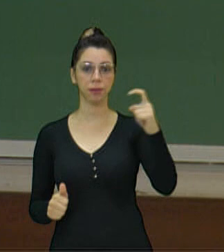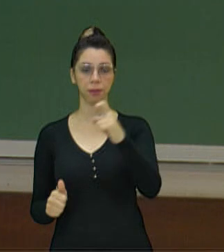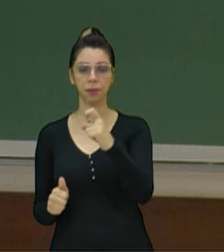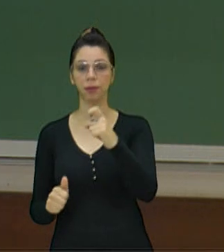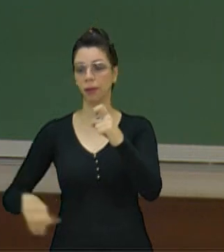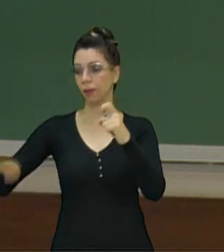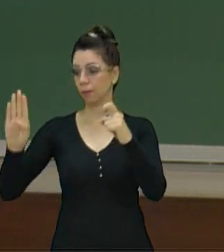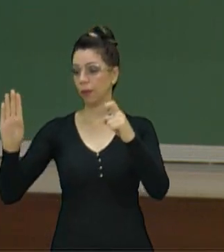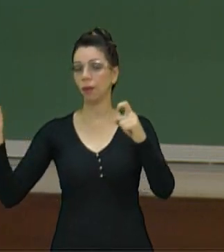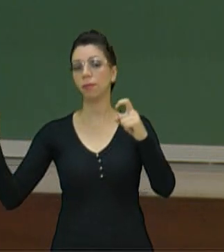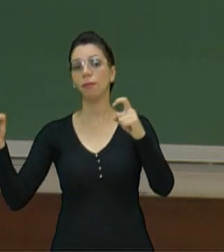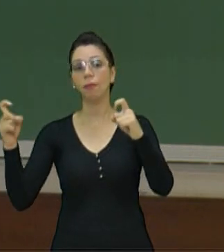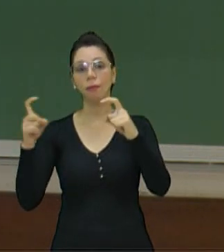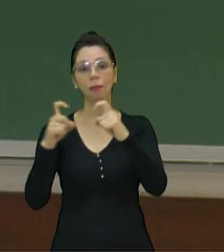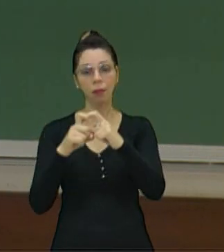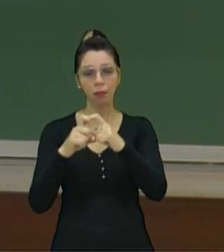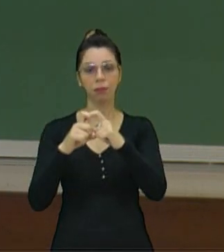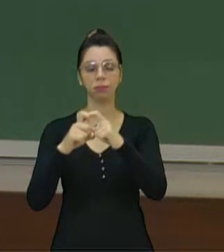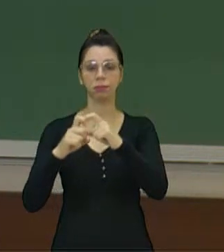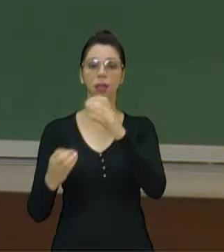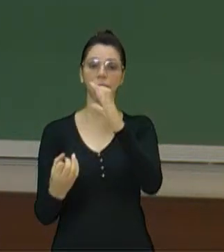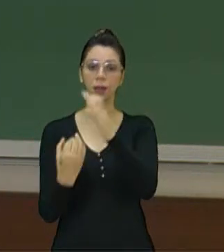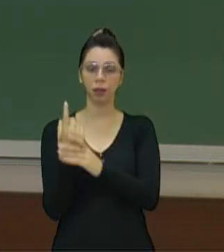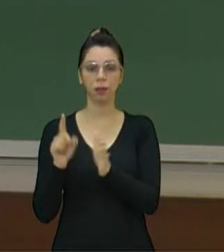o indivíduo B passa gametas para o indivíduo A.